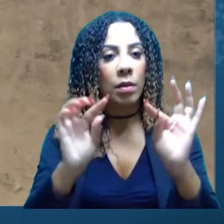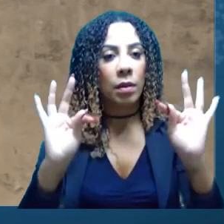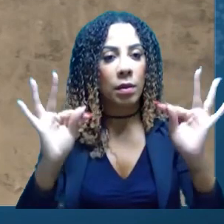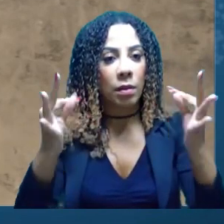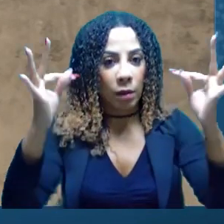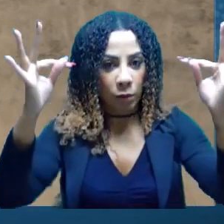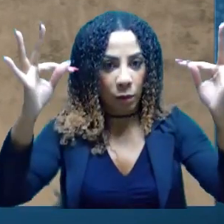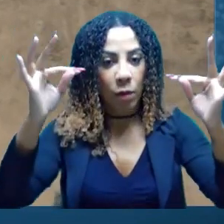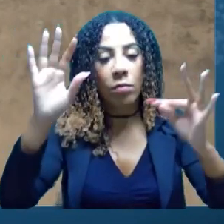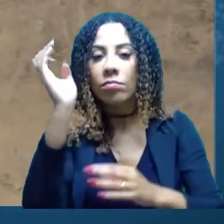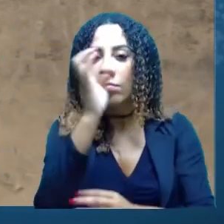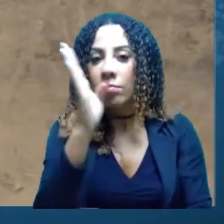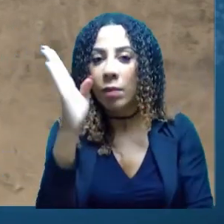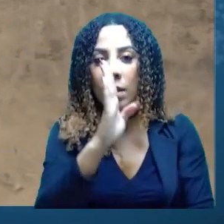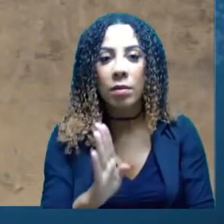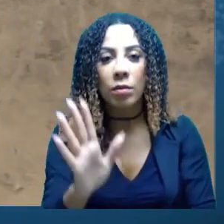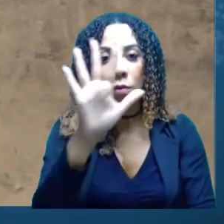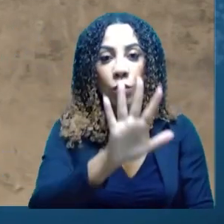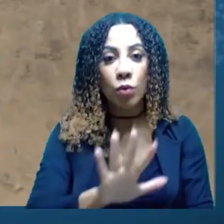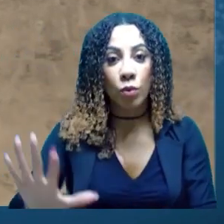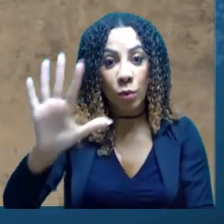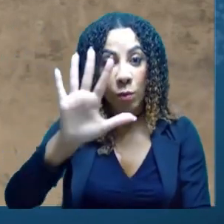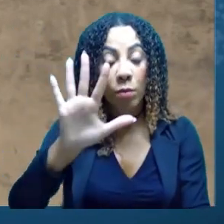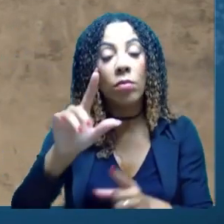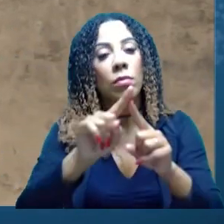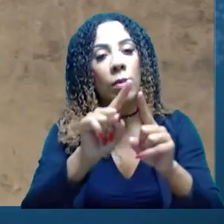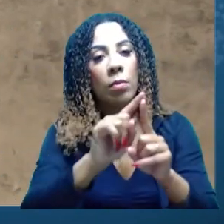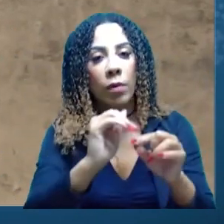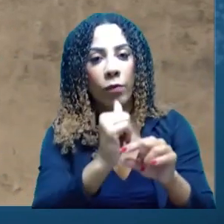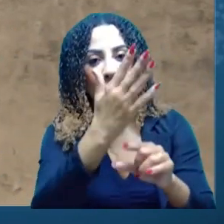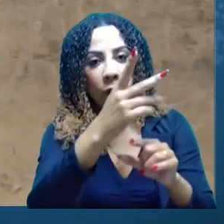nível nacional e internacional.